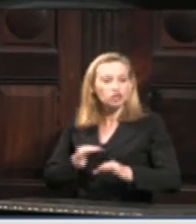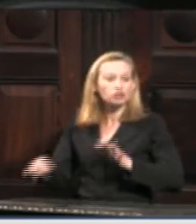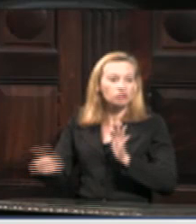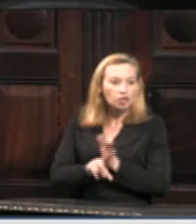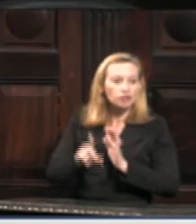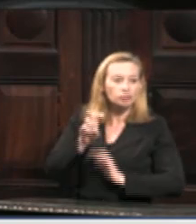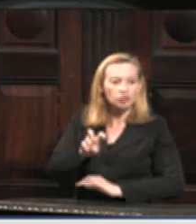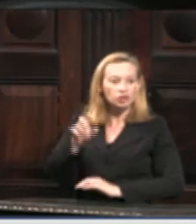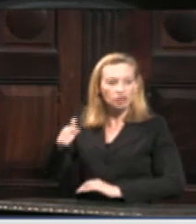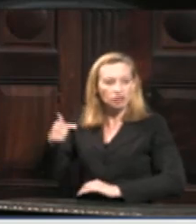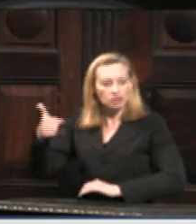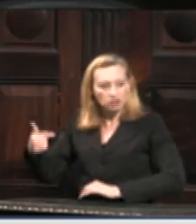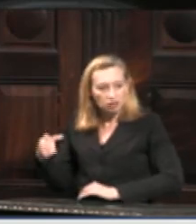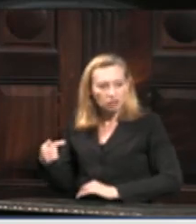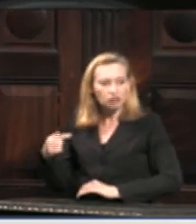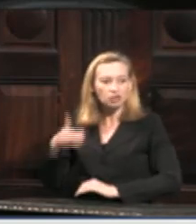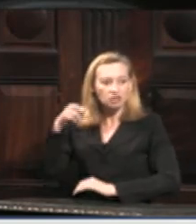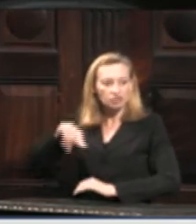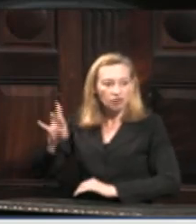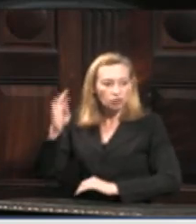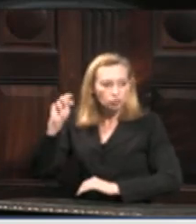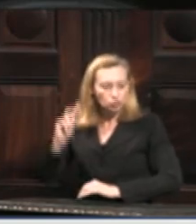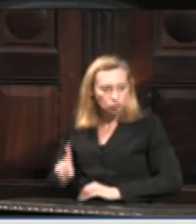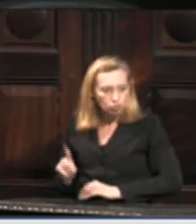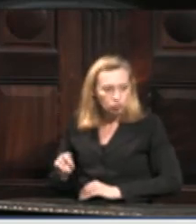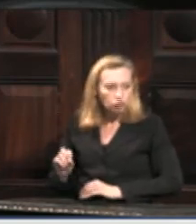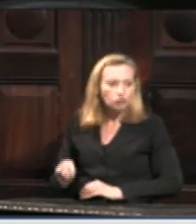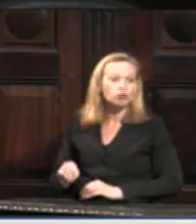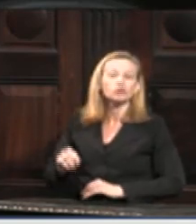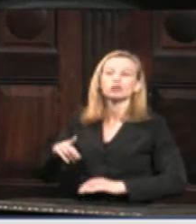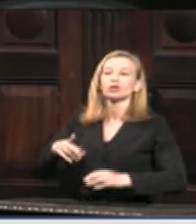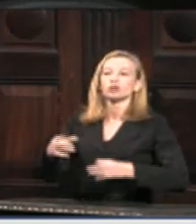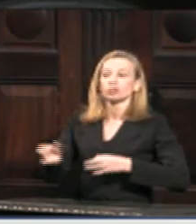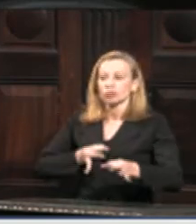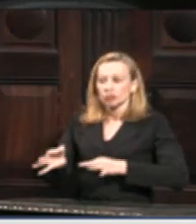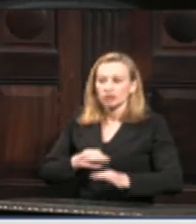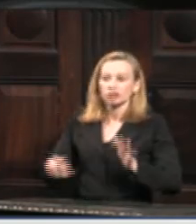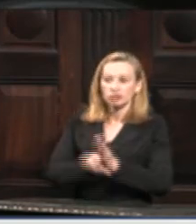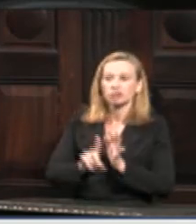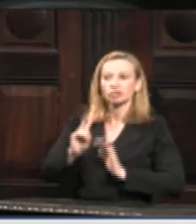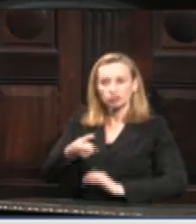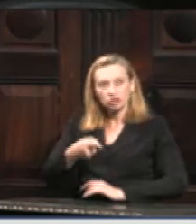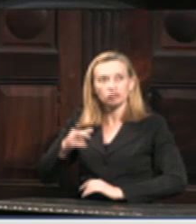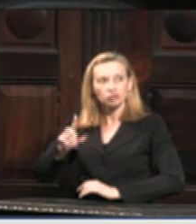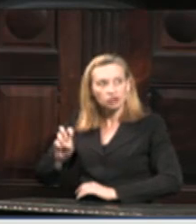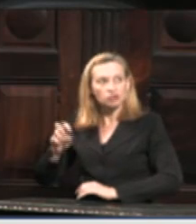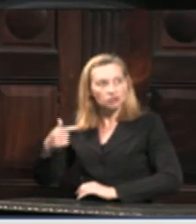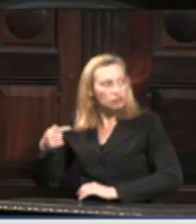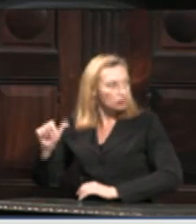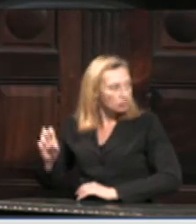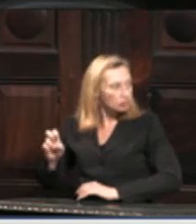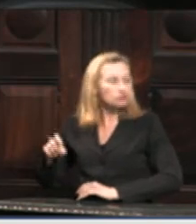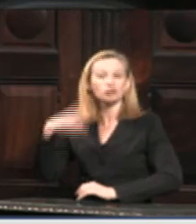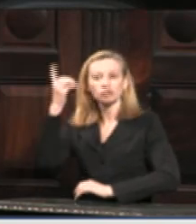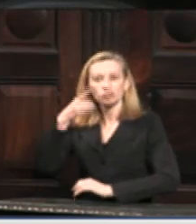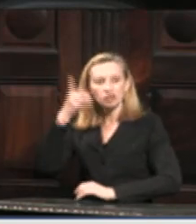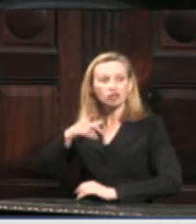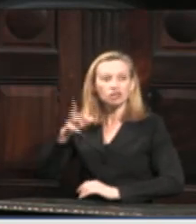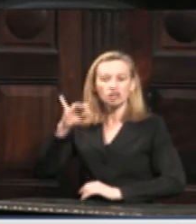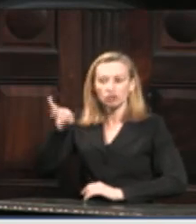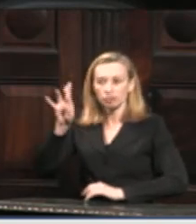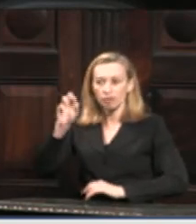2017, de autoria do deputado Nivaldo Mulim. Projeto de Lei 2592, de 2017, de autoria do deputado Eliomar